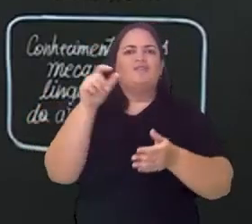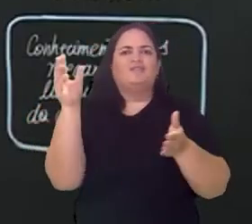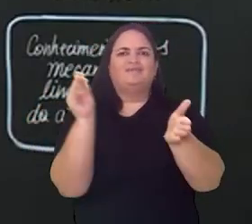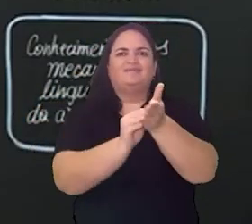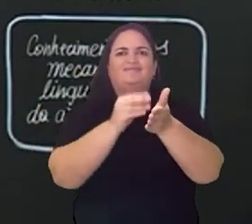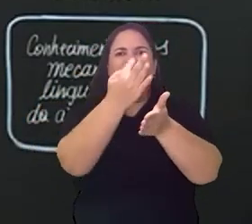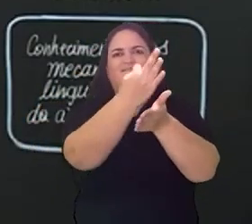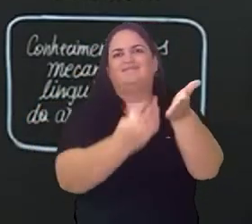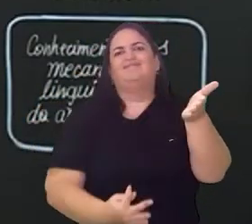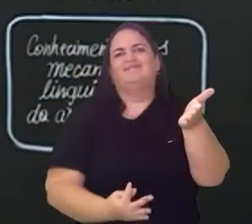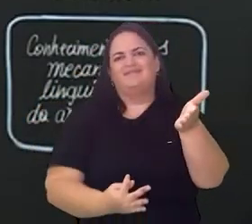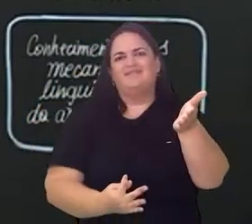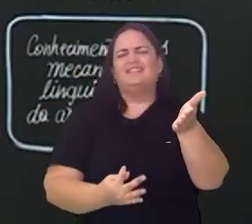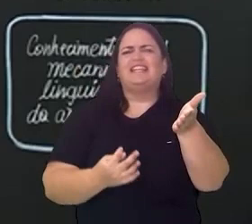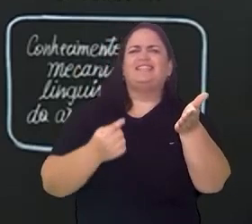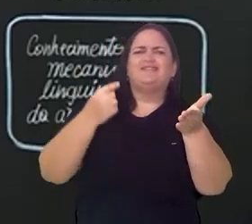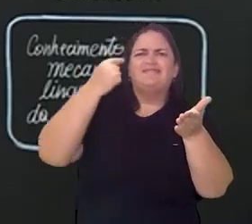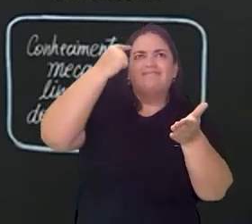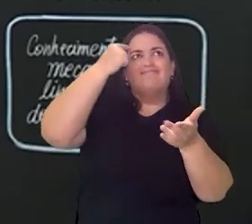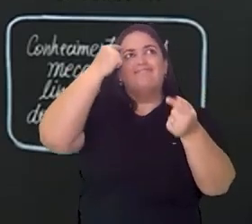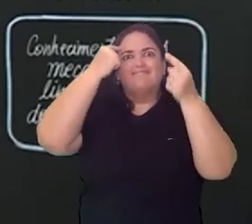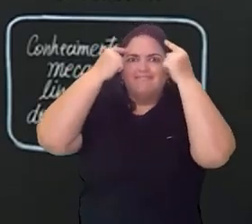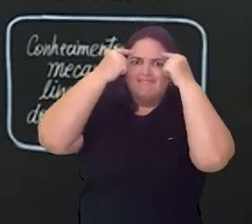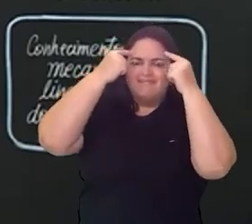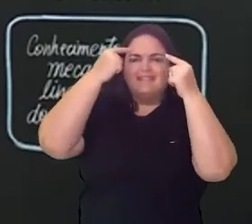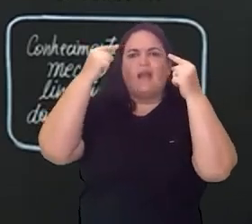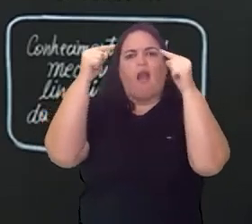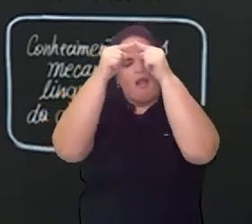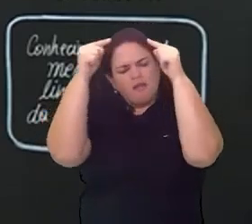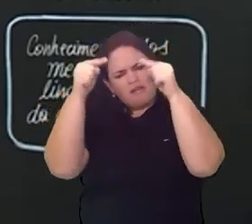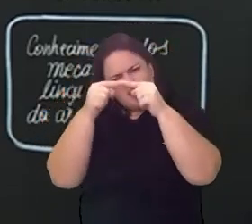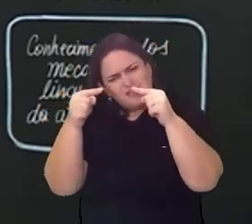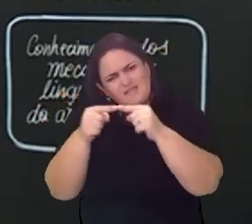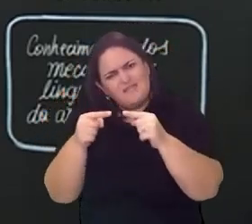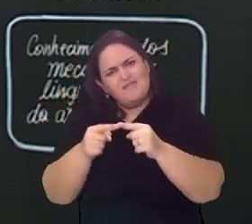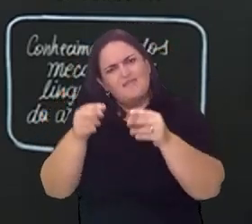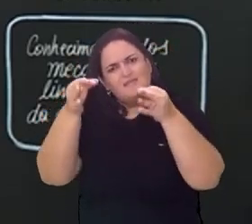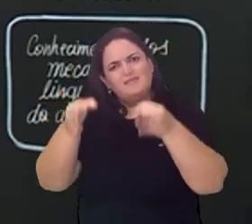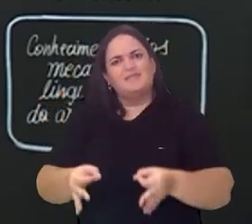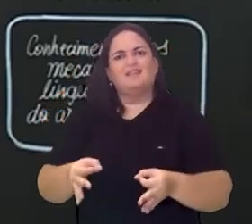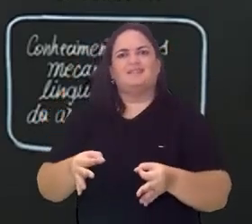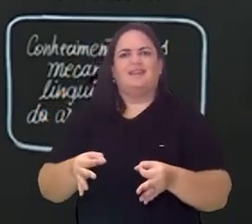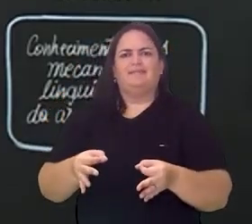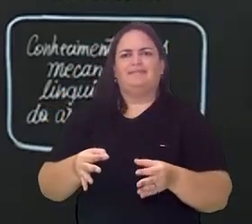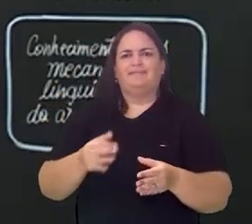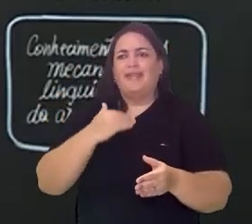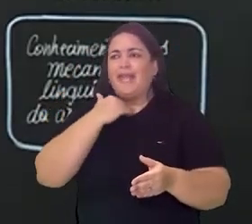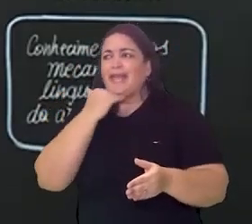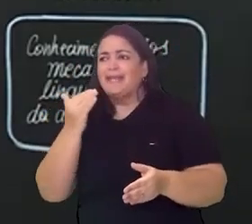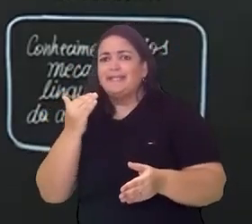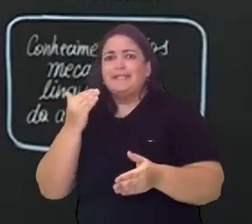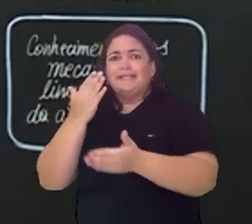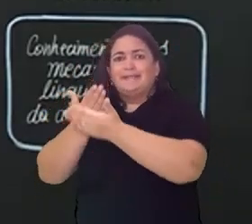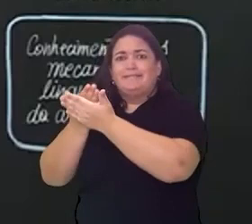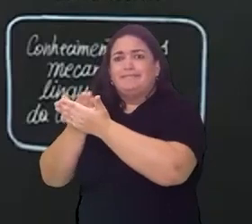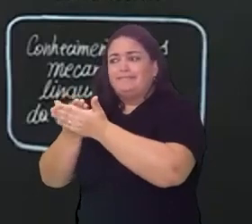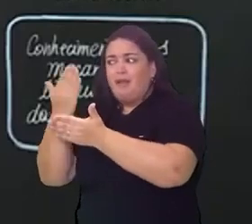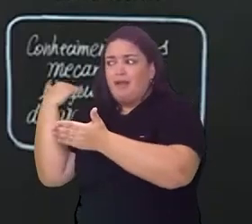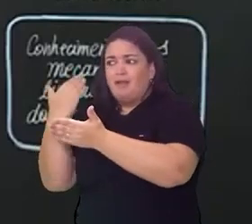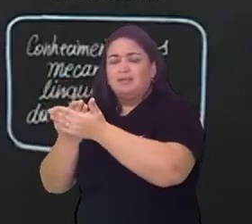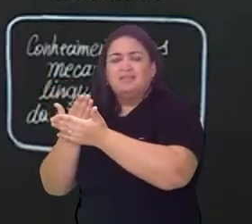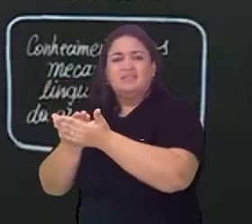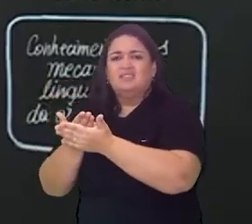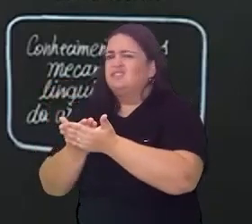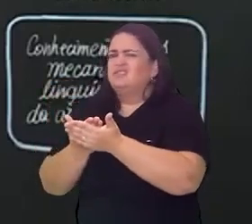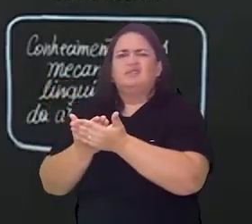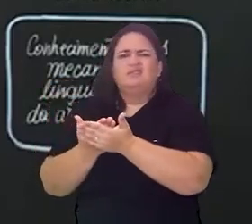conteúdo relevante. As ideias precisam fazer sentido, senão vai ser um conjunto de opiniões sem embasamento, sem fontes, e essas ideias